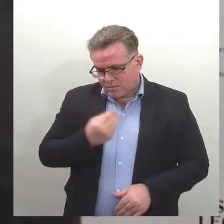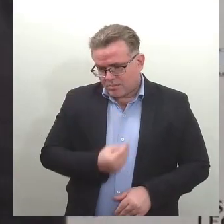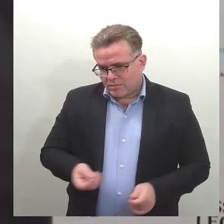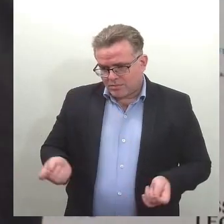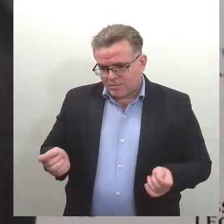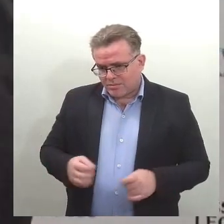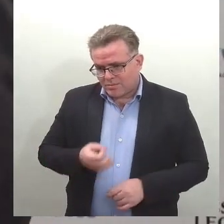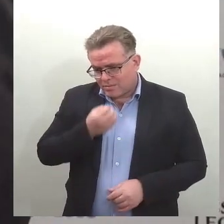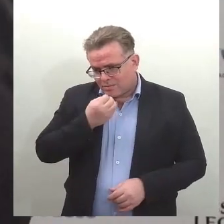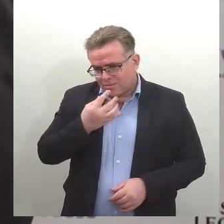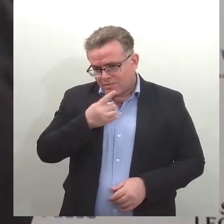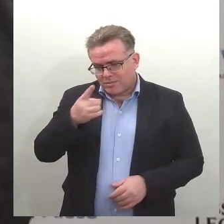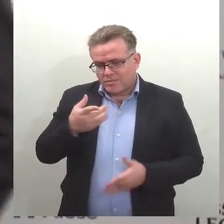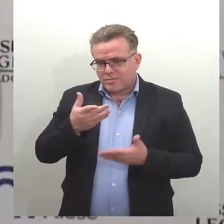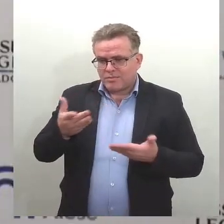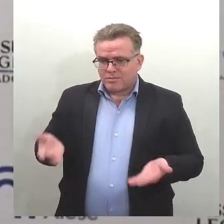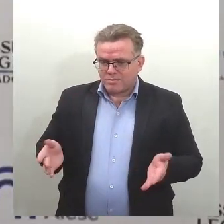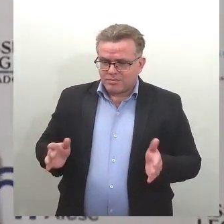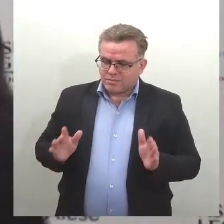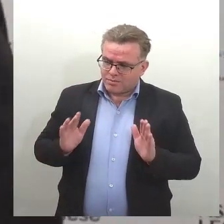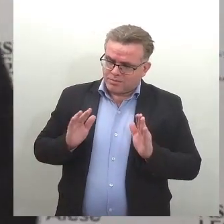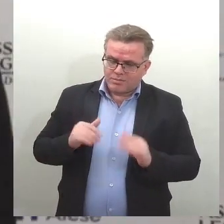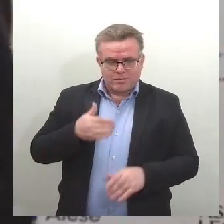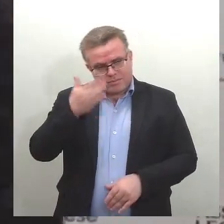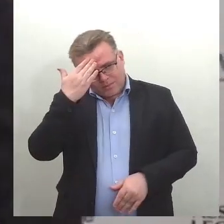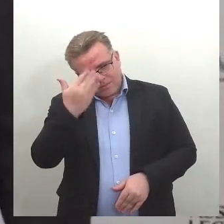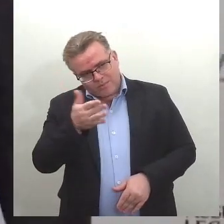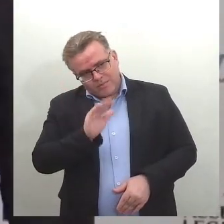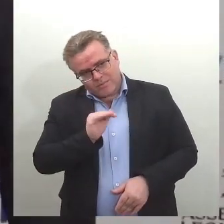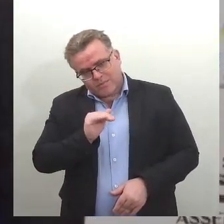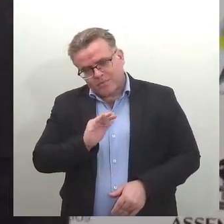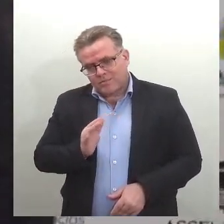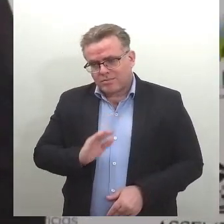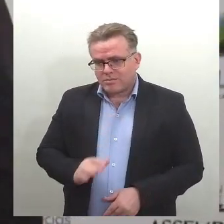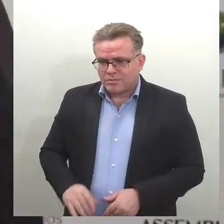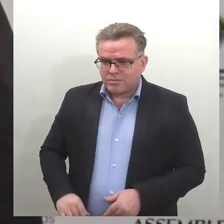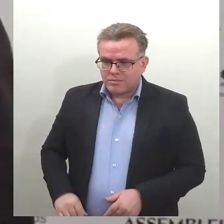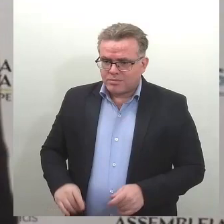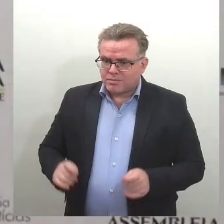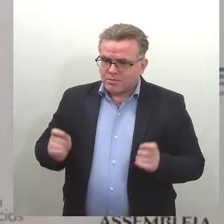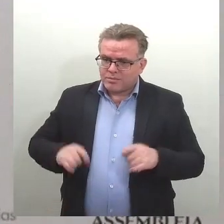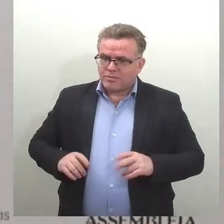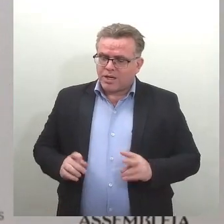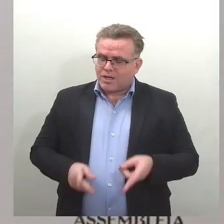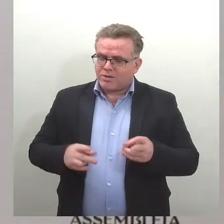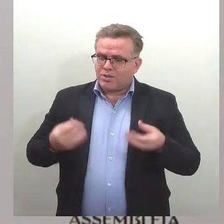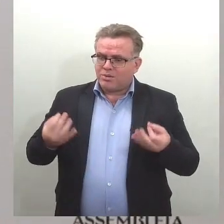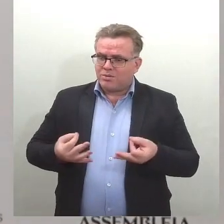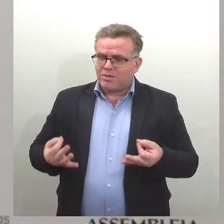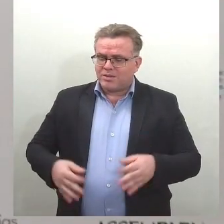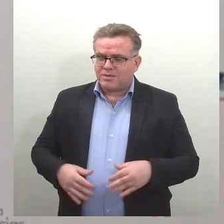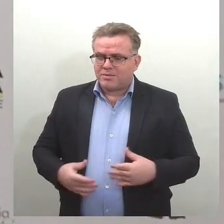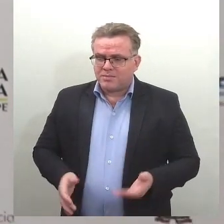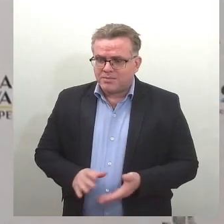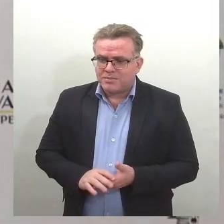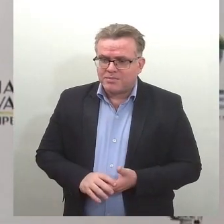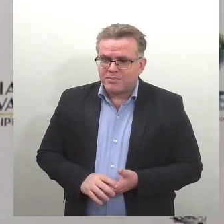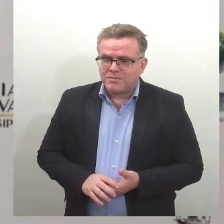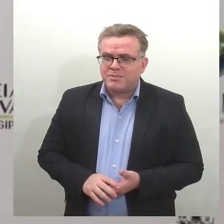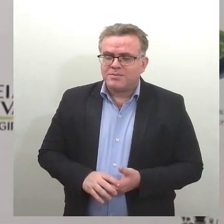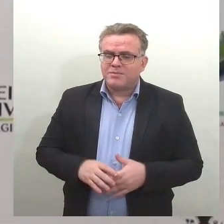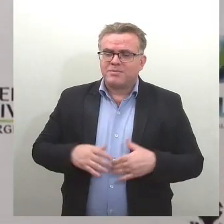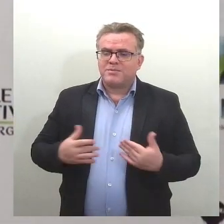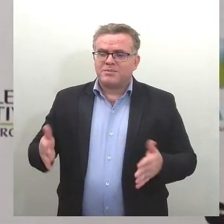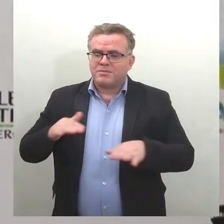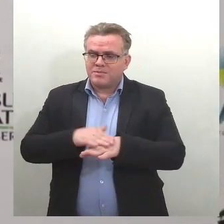a oportunidade. Até a próxima. Até, deputada. Muito obrigado pela participação, deputada Linda Brasil. Nós vamos conversar com o deputado Chico